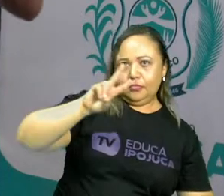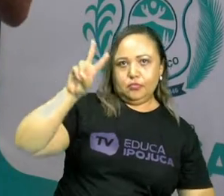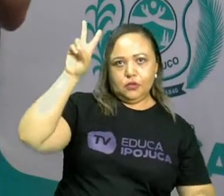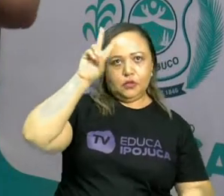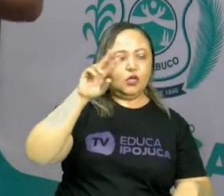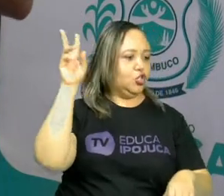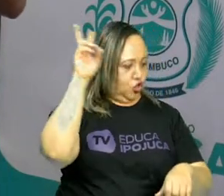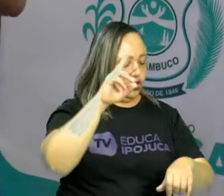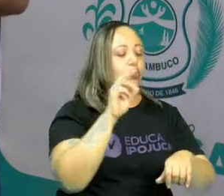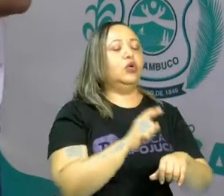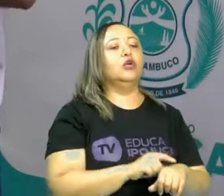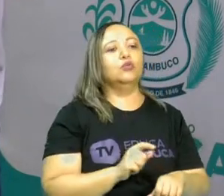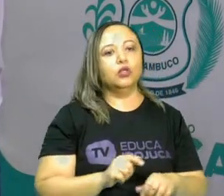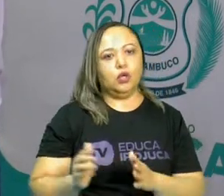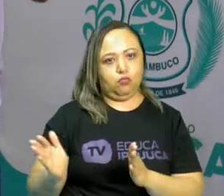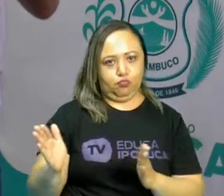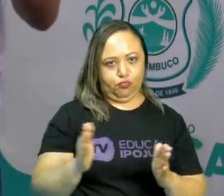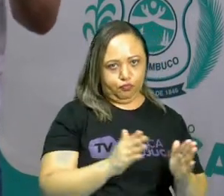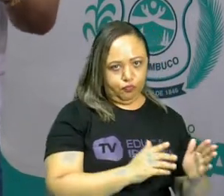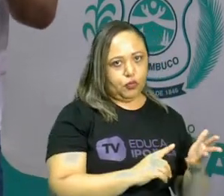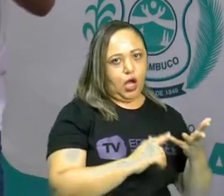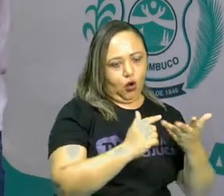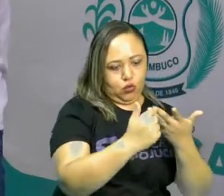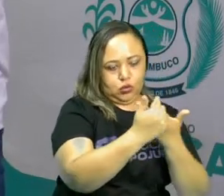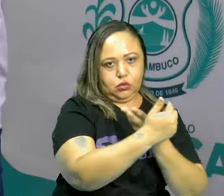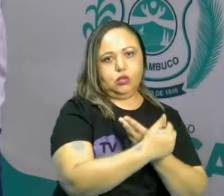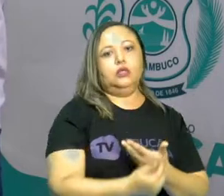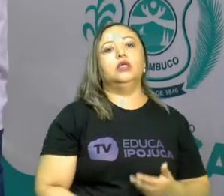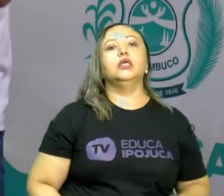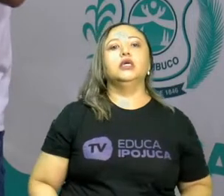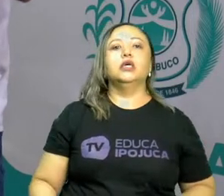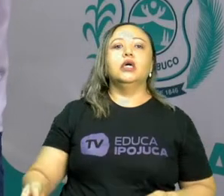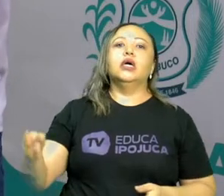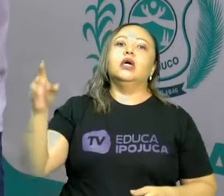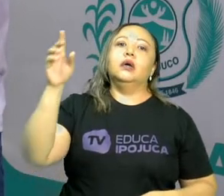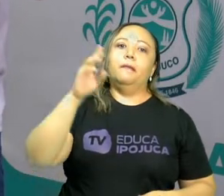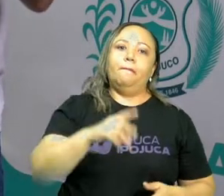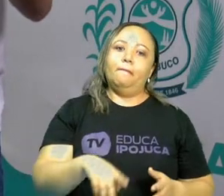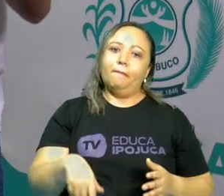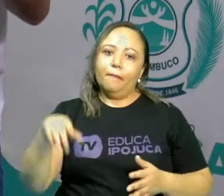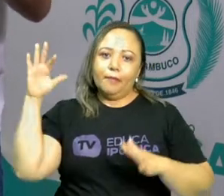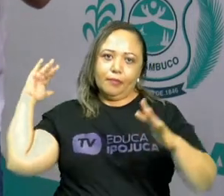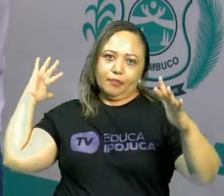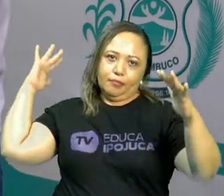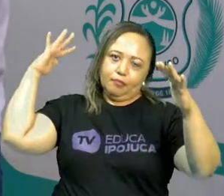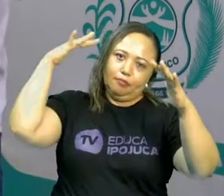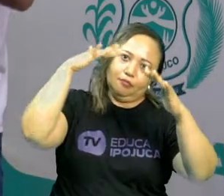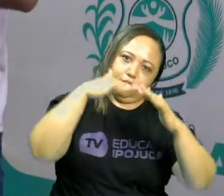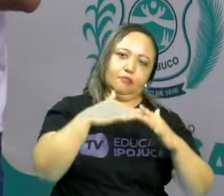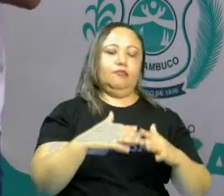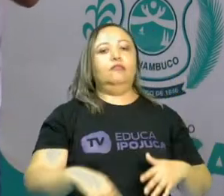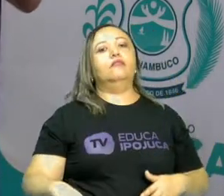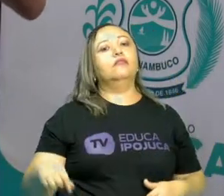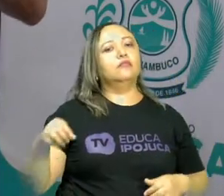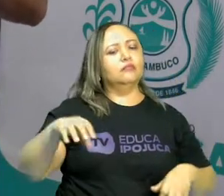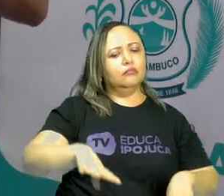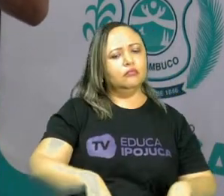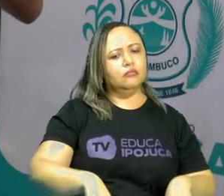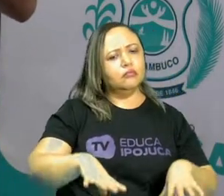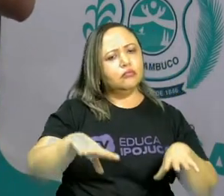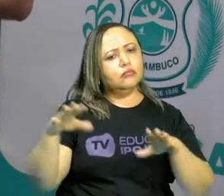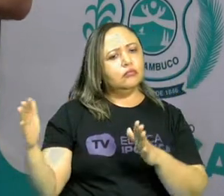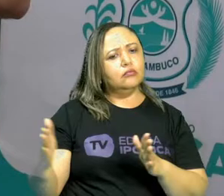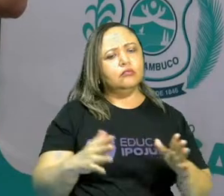seguindo critérios acadêmicos. Pré-história, Idade Antiga, Idade Média, Idade Moderna e